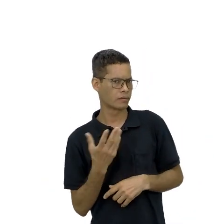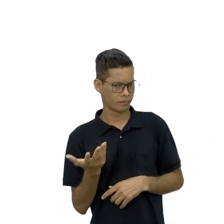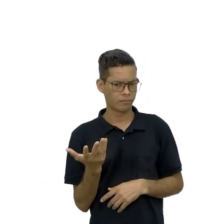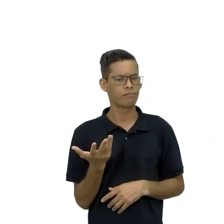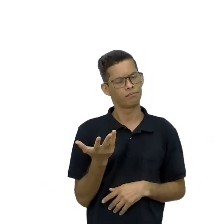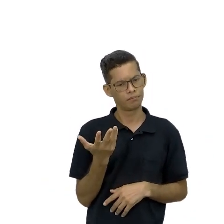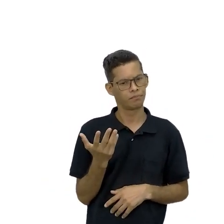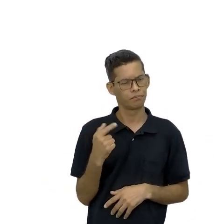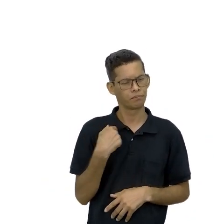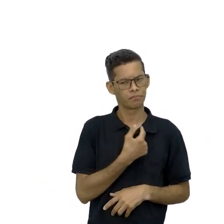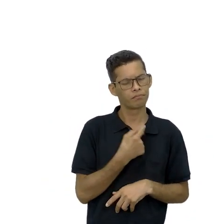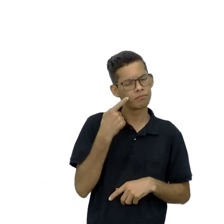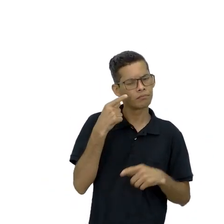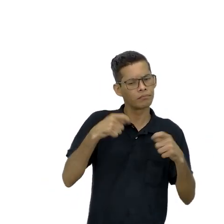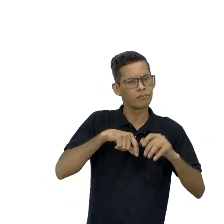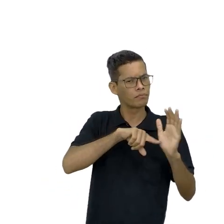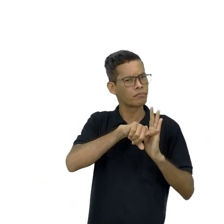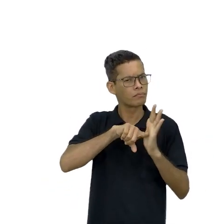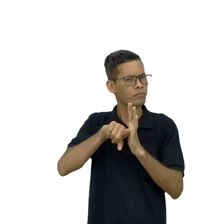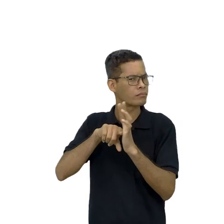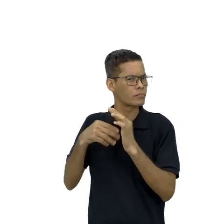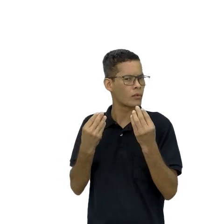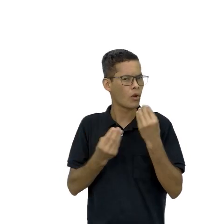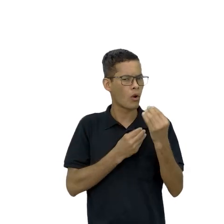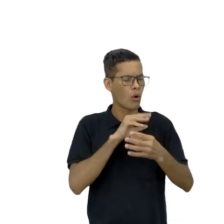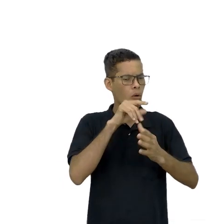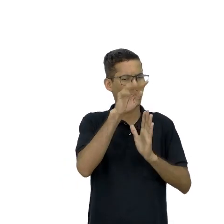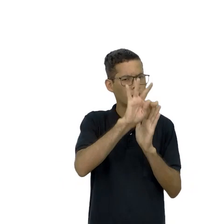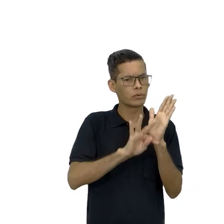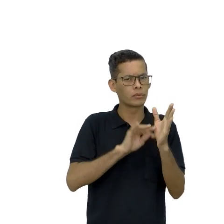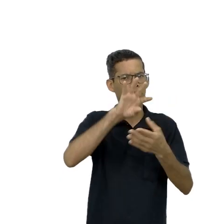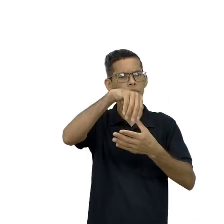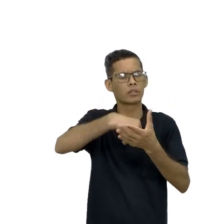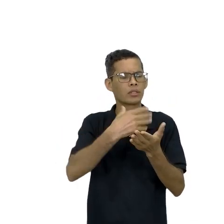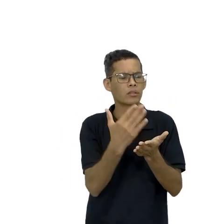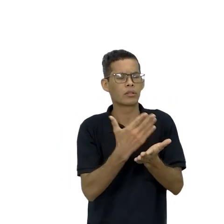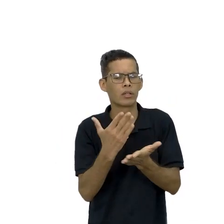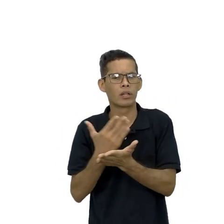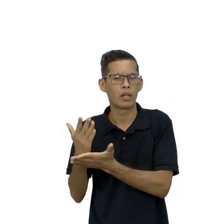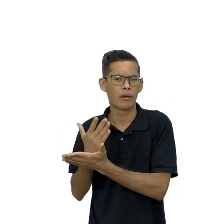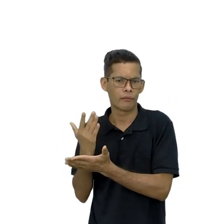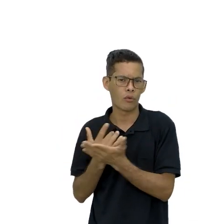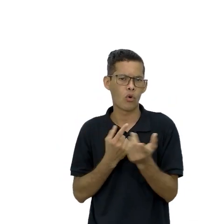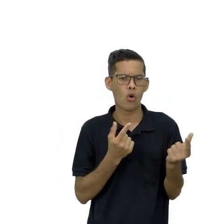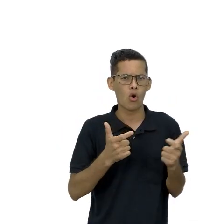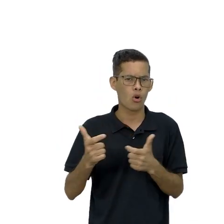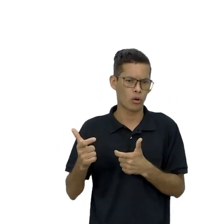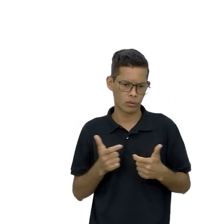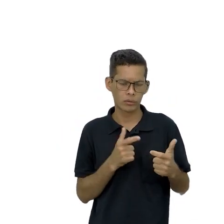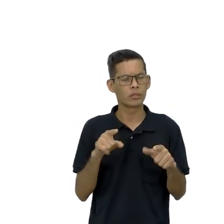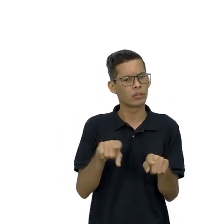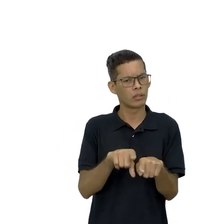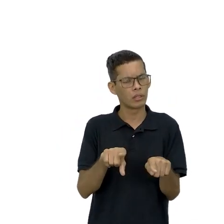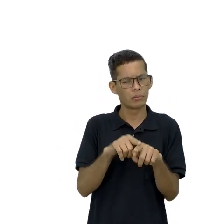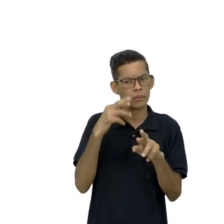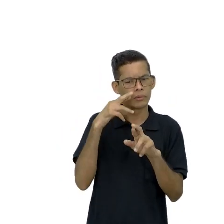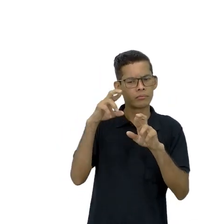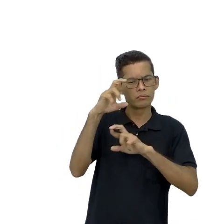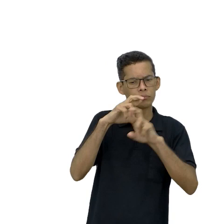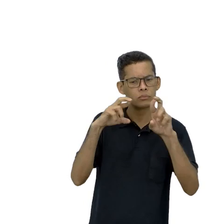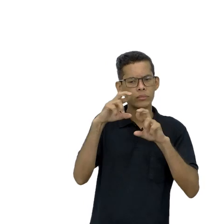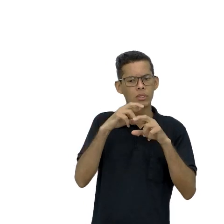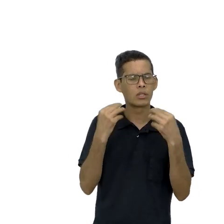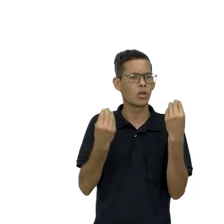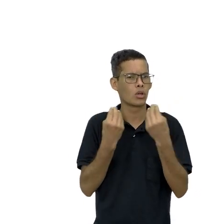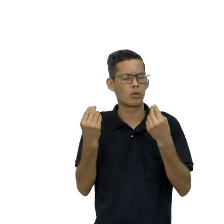veículos do suporte que se encontram esses textos, né, ou essas divulgações de reportagens científicas, observar que esse texto é apresentado,